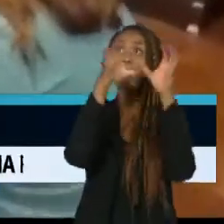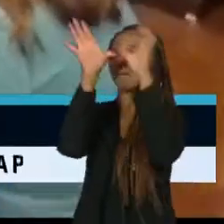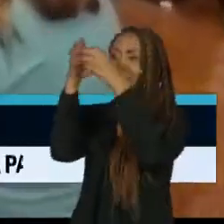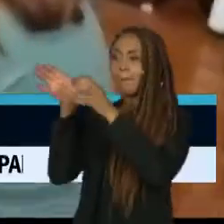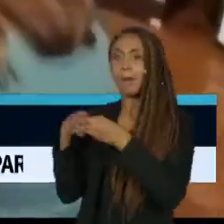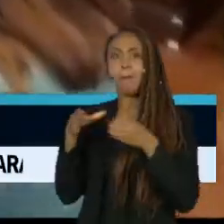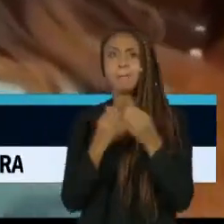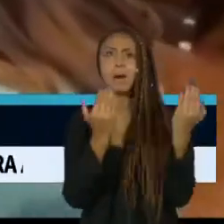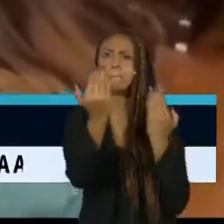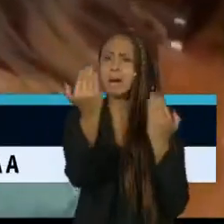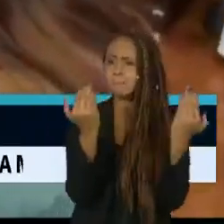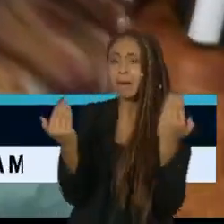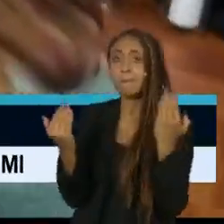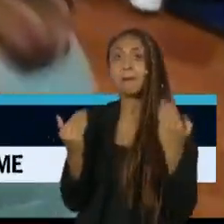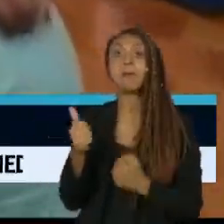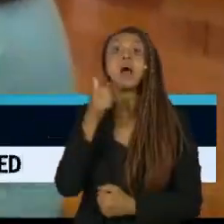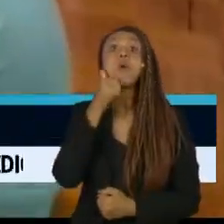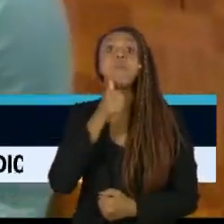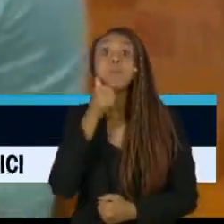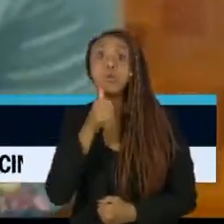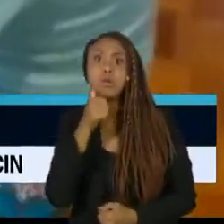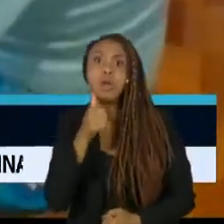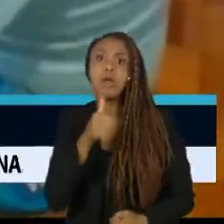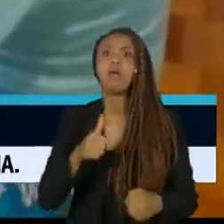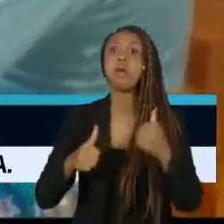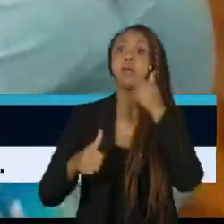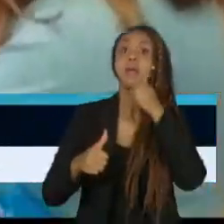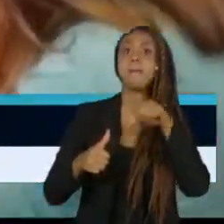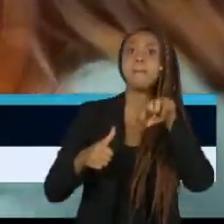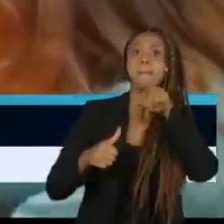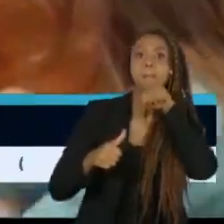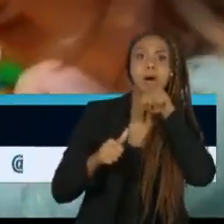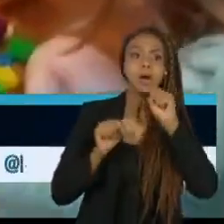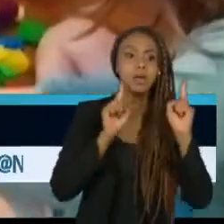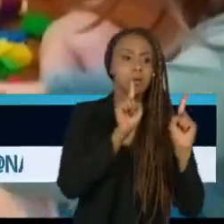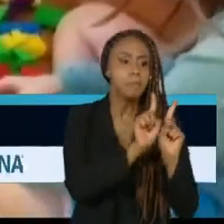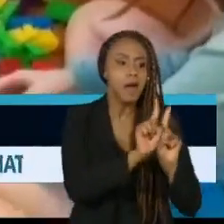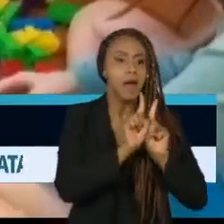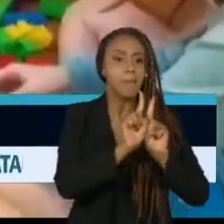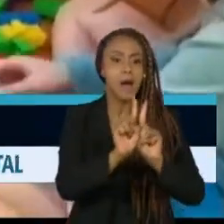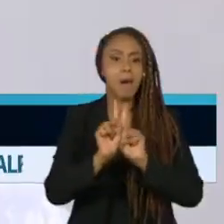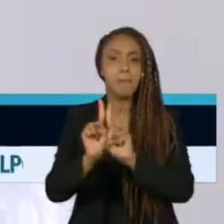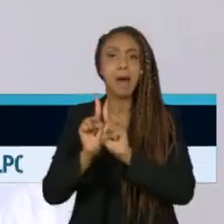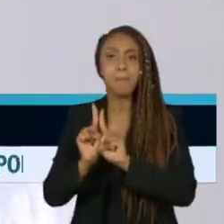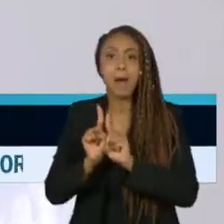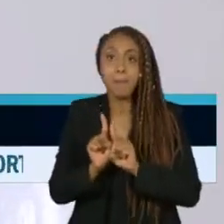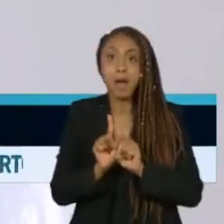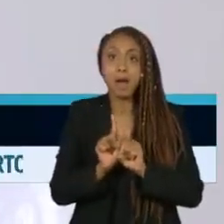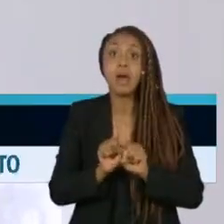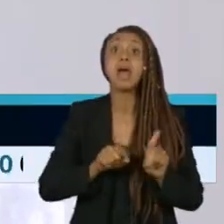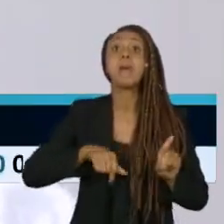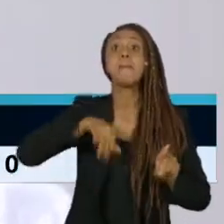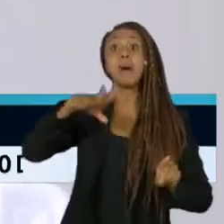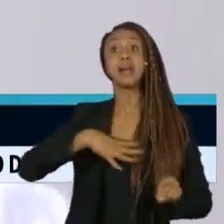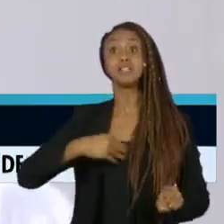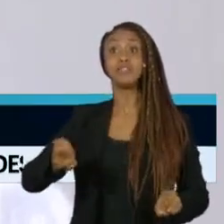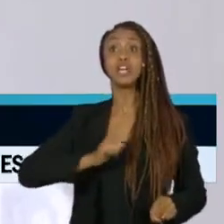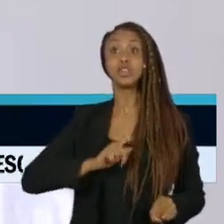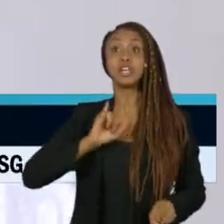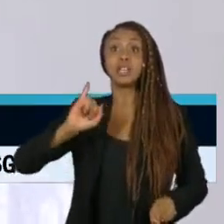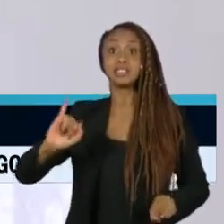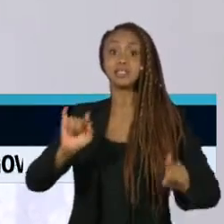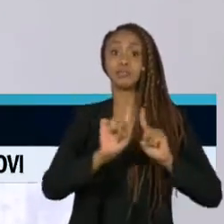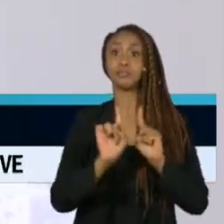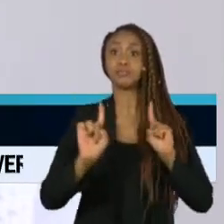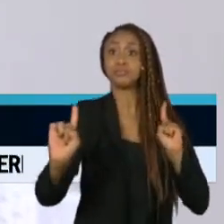que mulheres que se mantinham próximas às mães tinham mais filhos do que as que moravam longe. A evolução das espécies